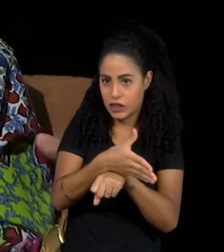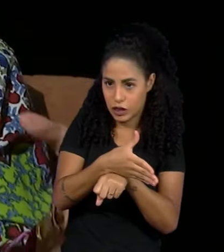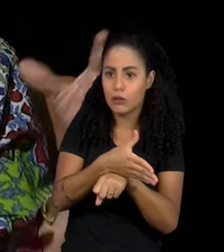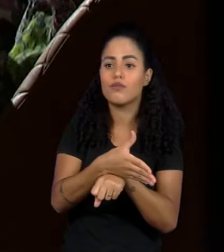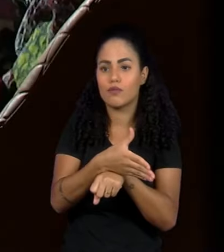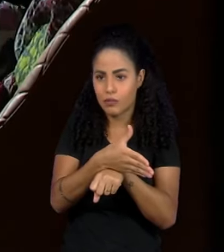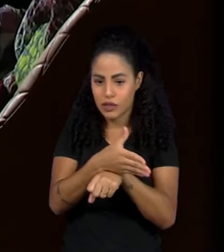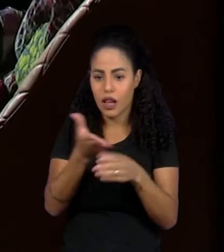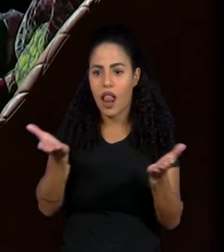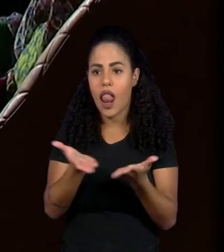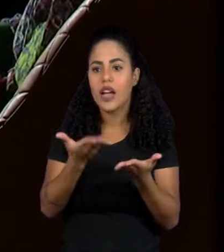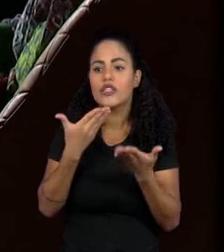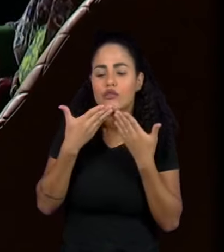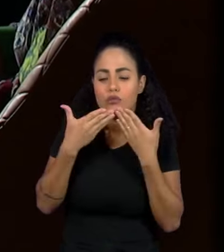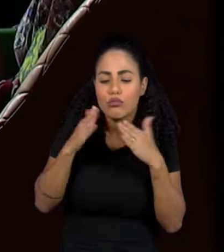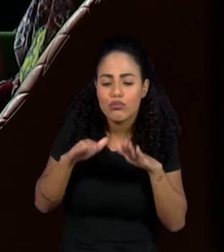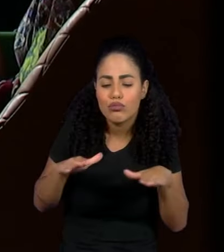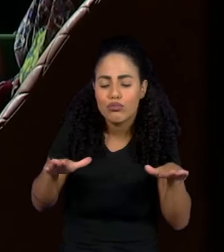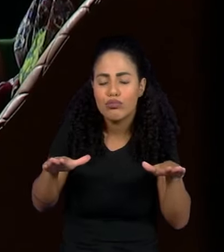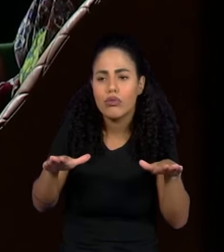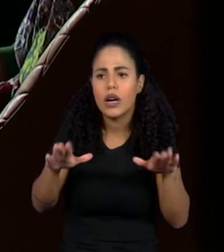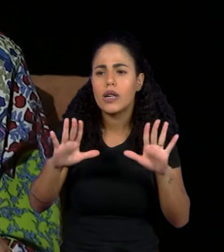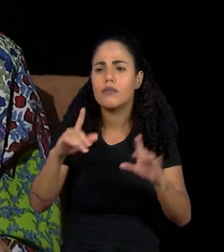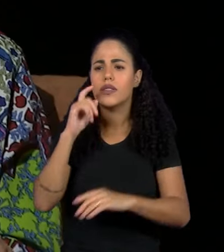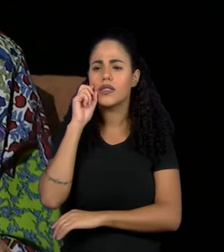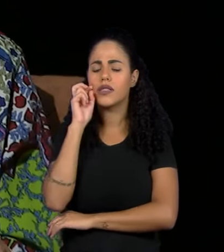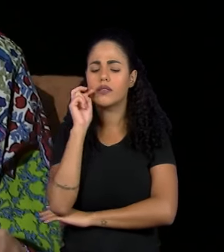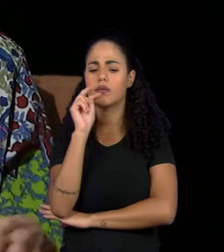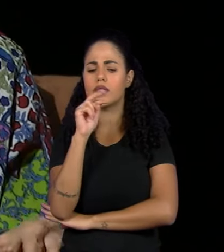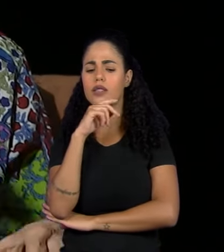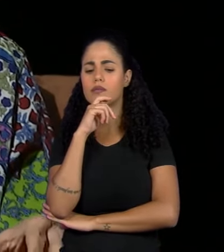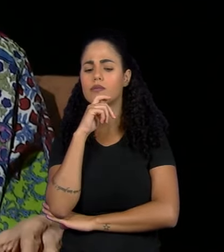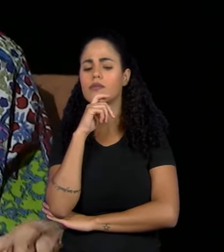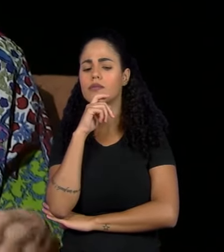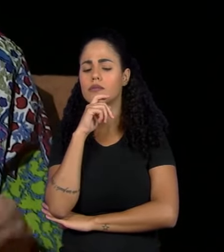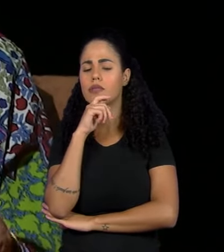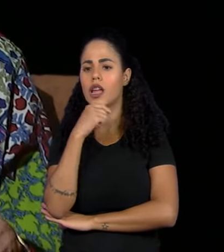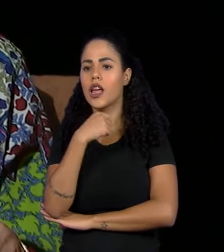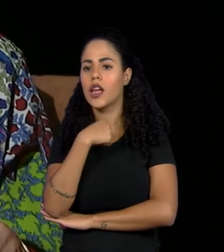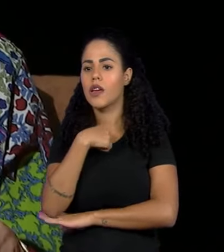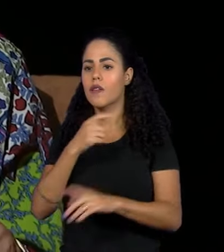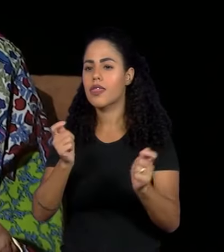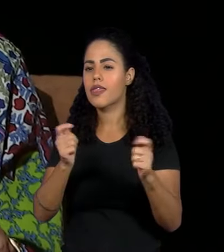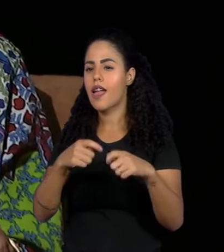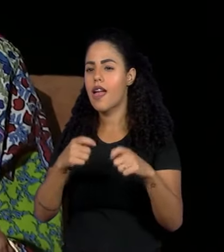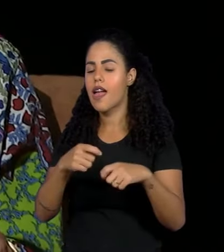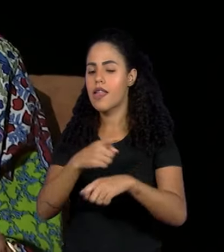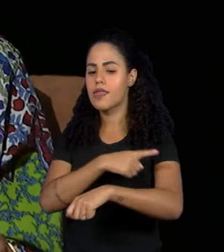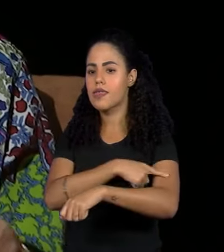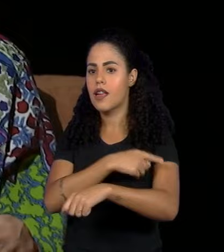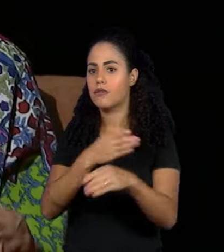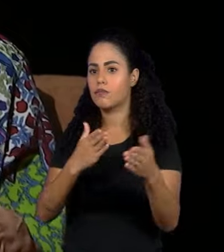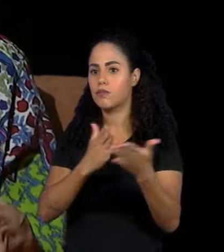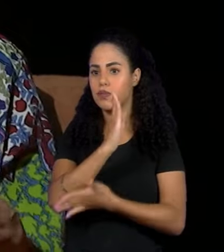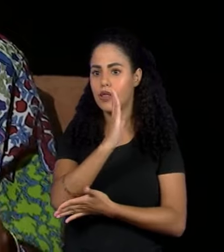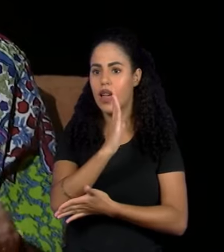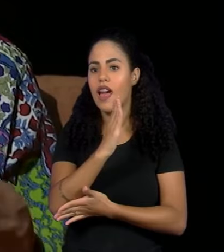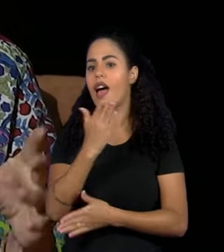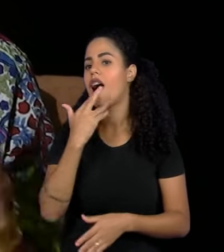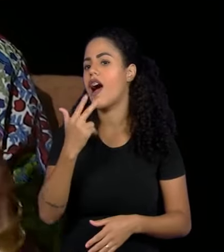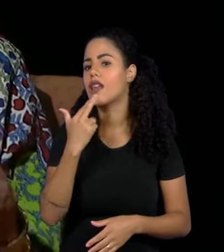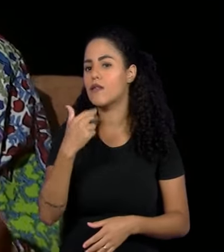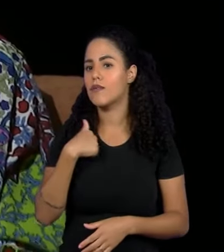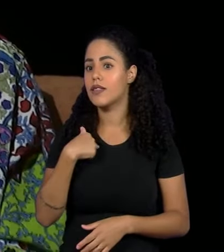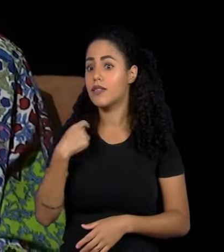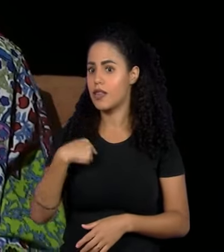kindergarten, que é de criancinha. Só que aí eles acharam que eu podia passar para o primeiro ano, porque apesar de eu não falar a língua, eles sacaram que eu